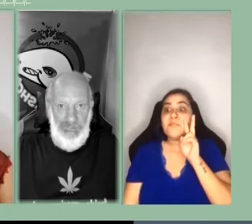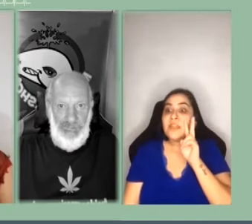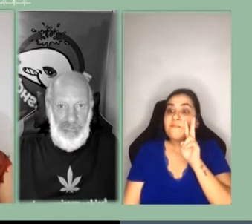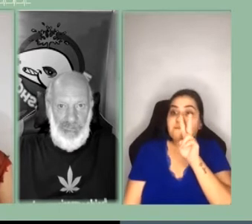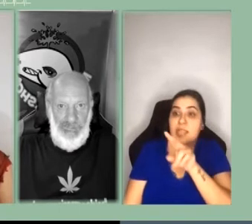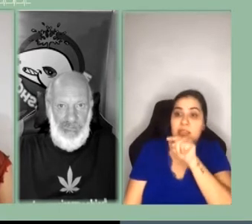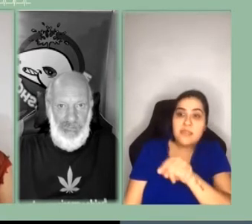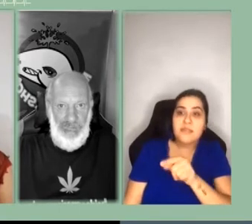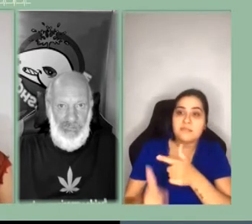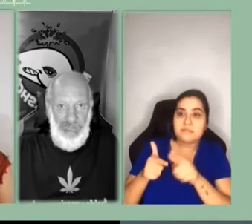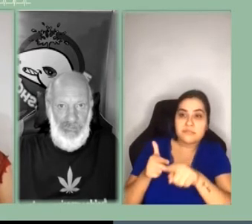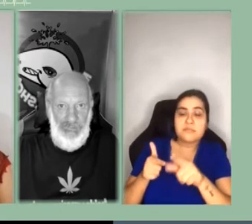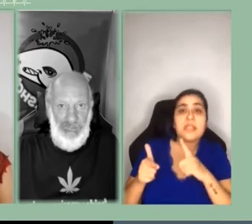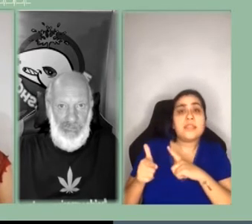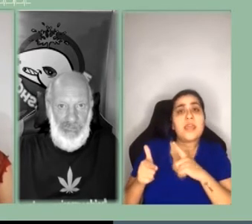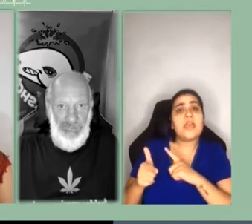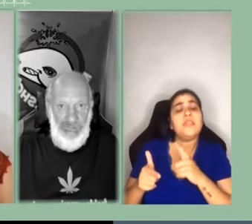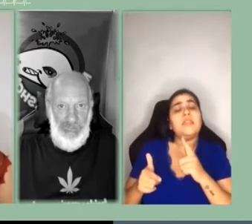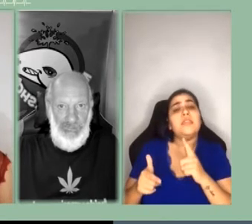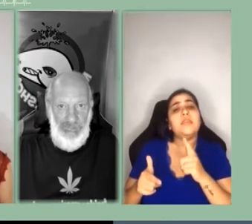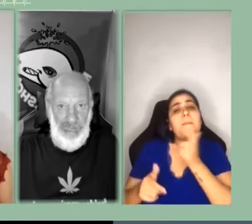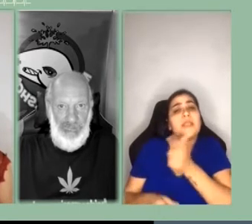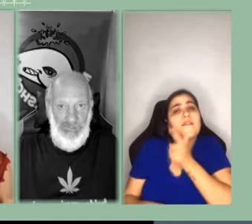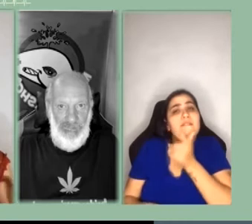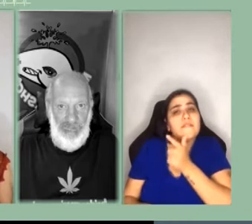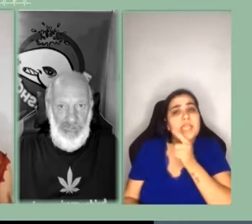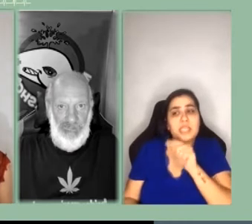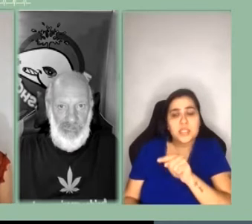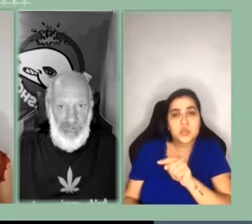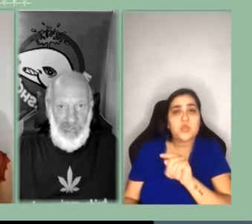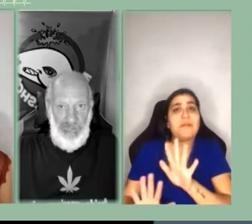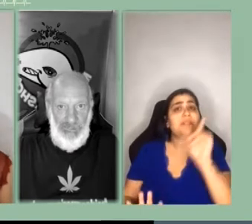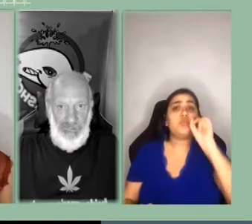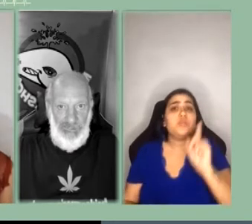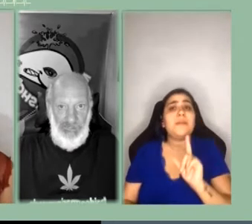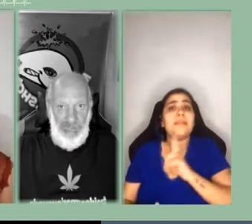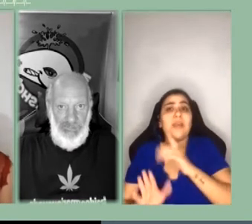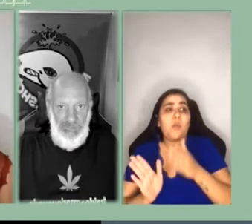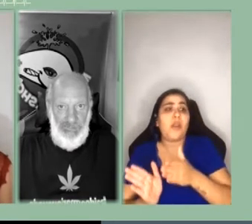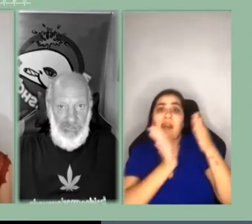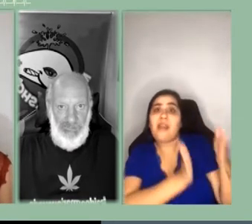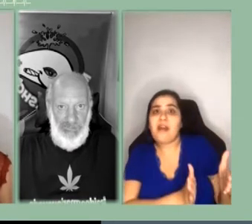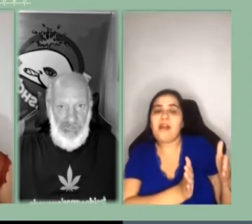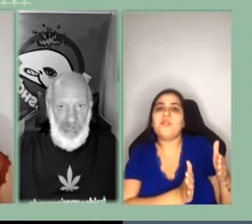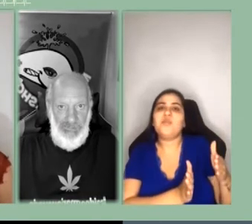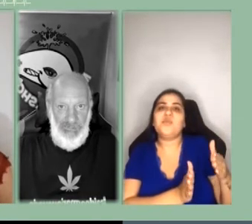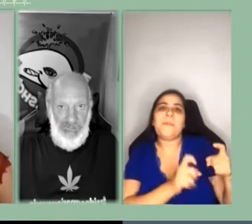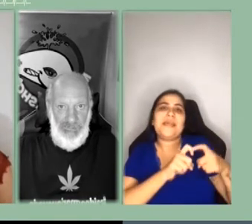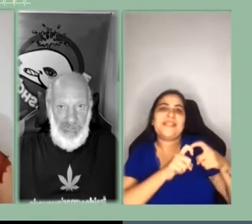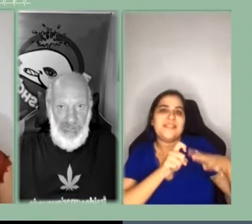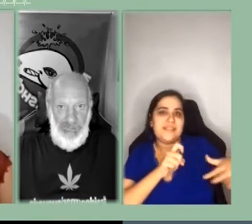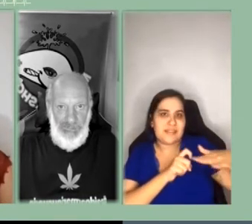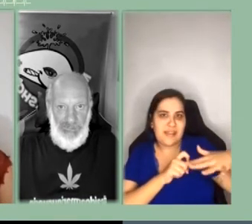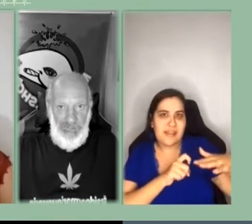aquela questão que já tinha benefícios e, consequentemente, não sabia que tinha esse lado da parte medicinal, né? Assim, eu,